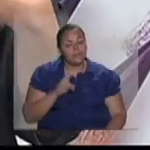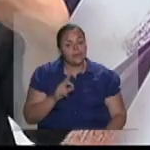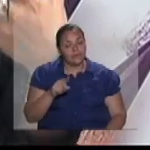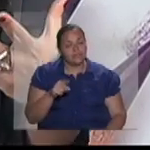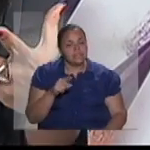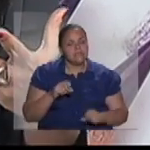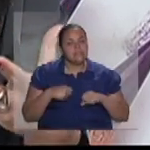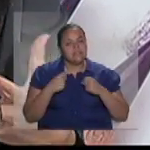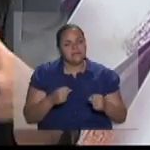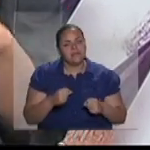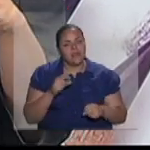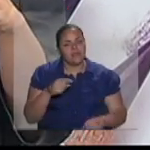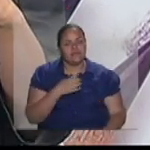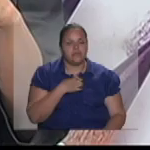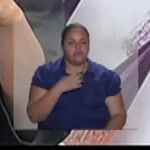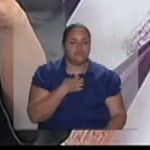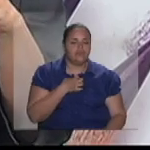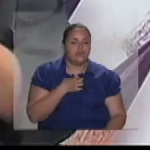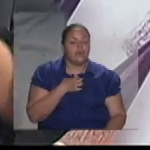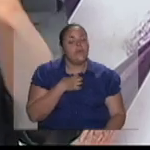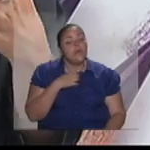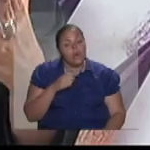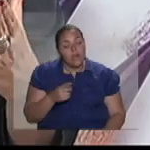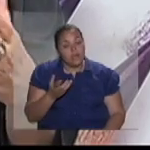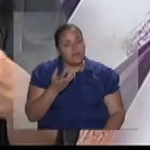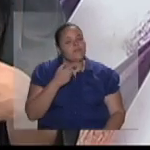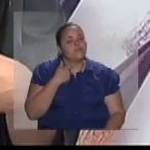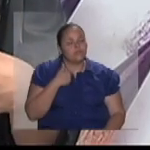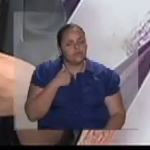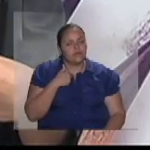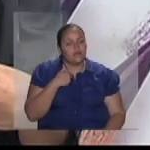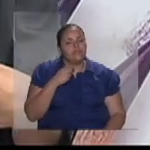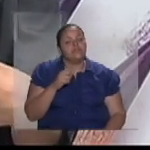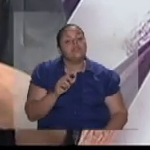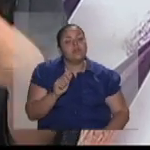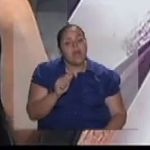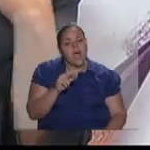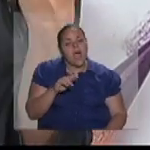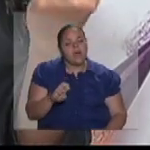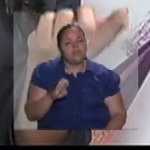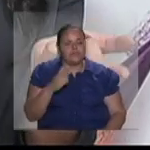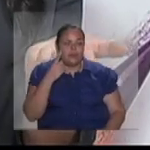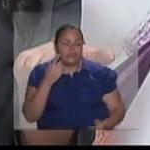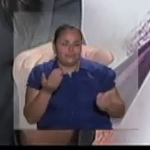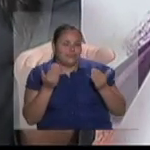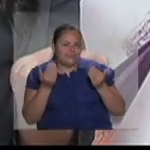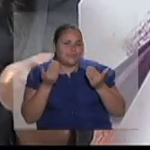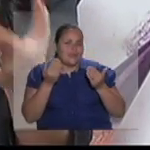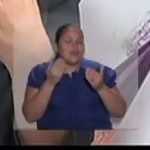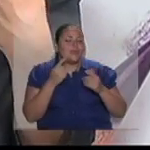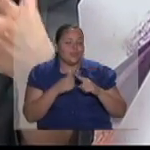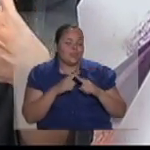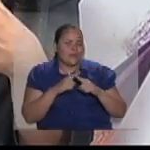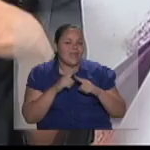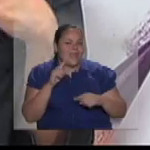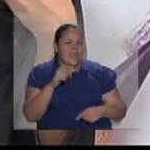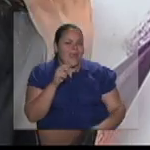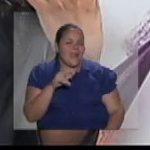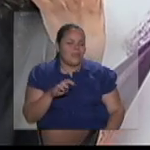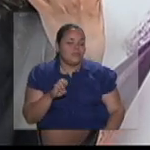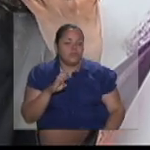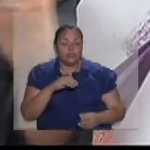e ver você correndo atrás, e aí ela se sentiu pressionada a querer fazer um monte de coisa, ou pelo lado artístico, que foi o que eu desconfiei. Porque